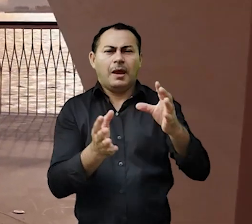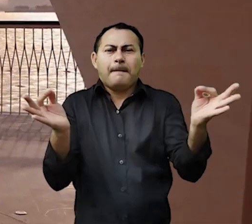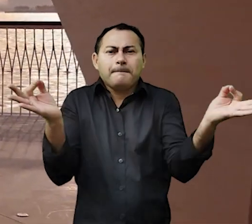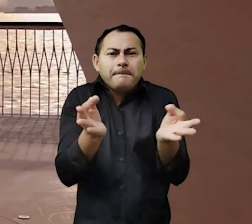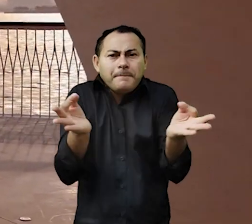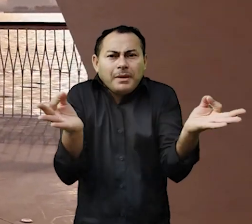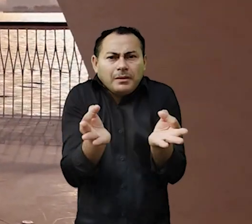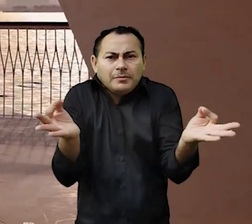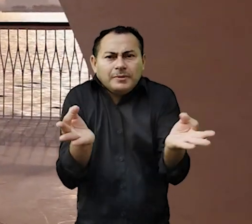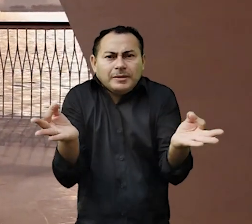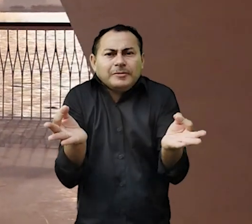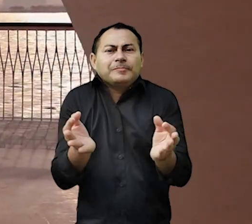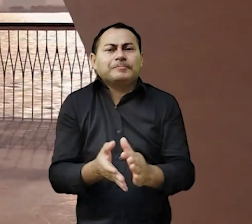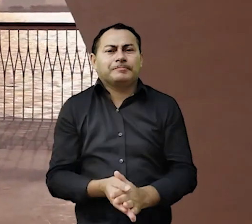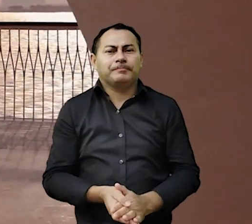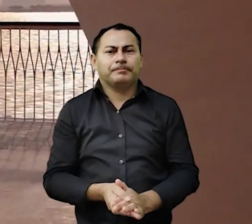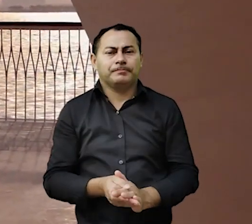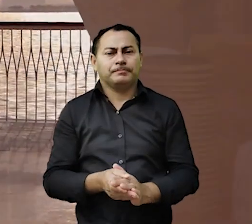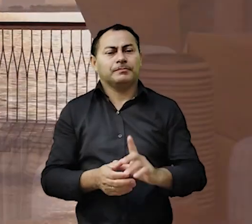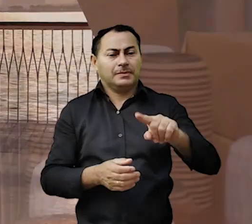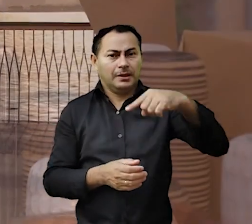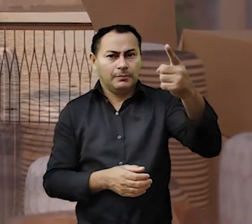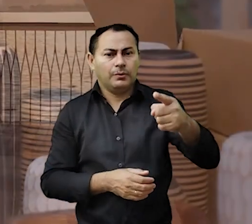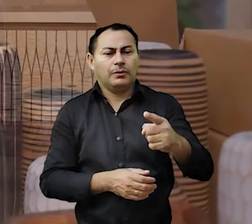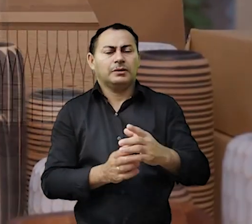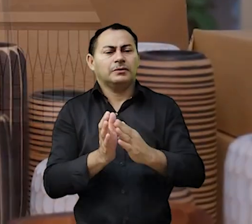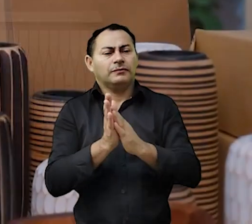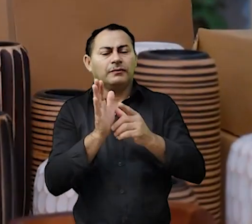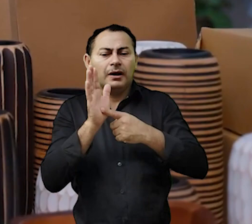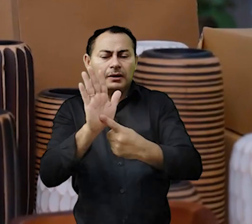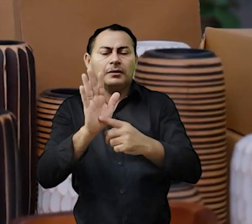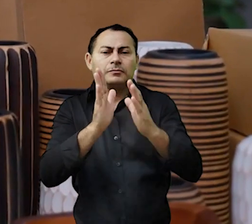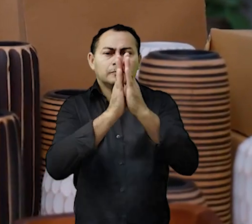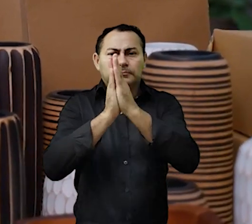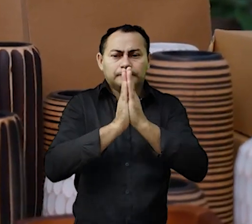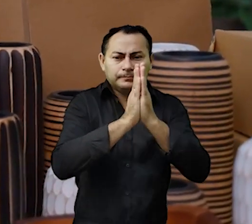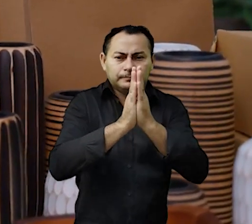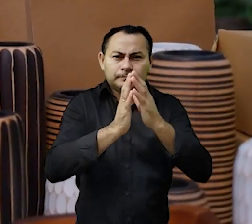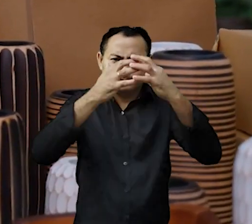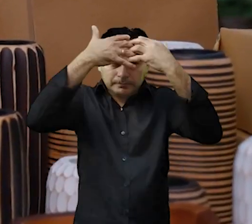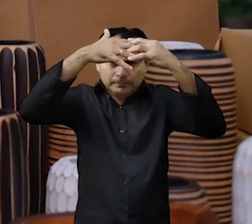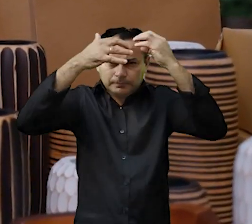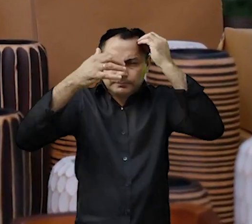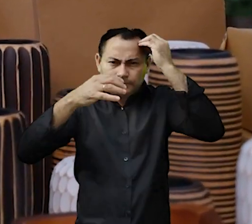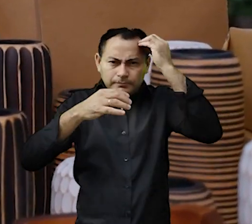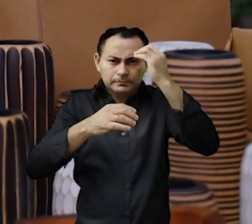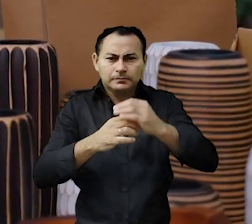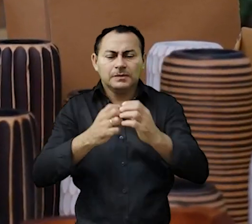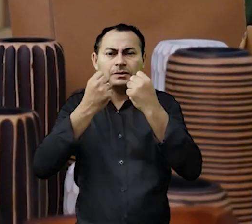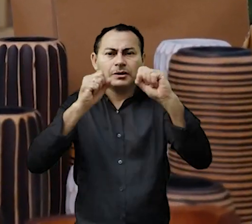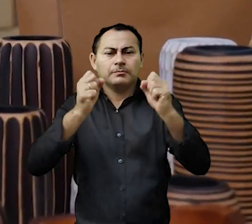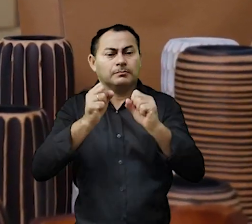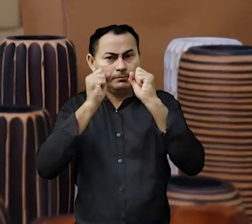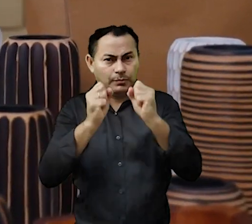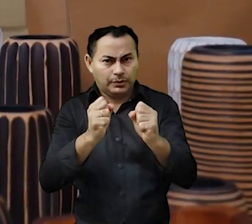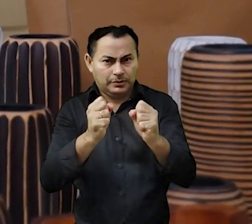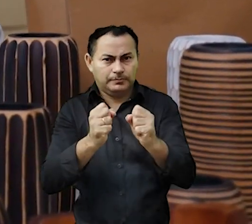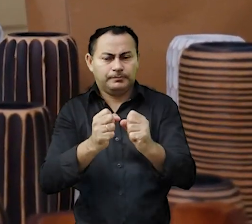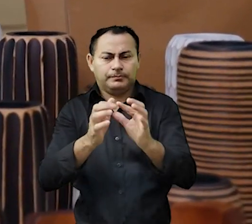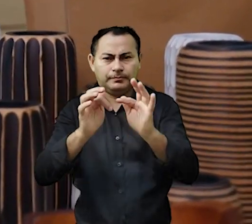Escrituras é perfeita. A seguir, reflita sobre a oração no final do Salmo.